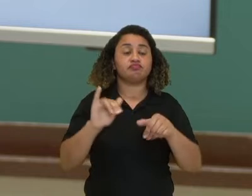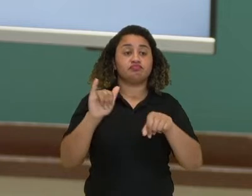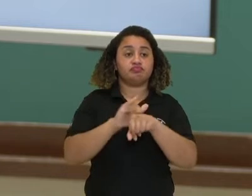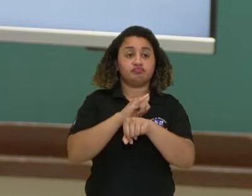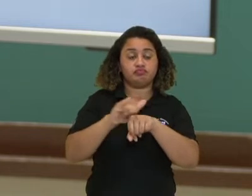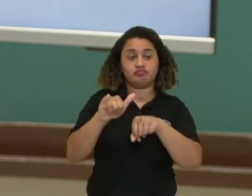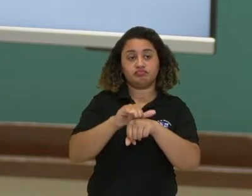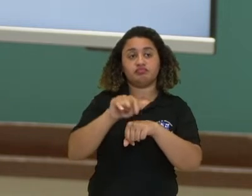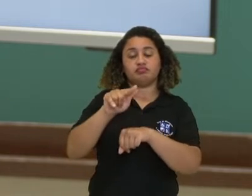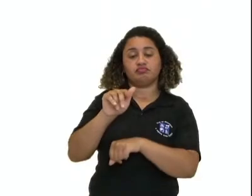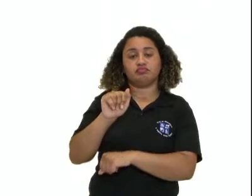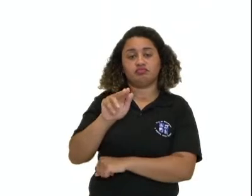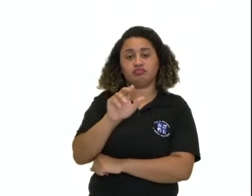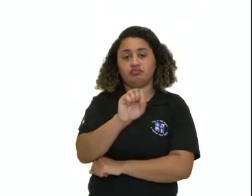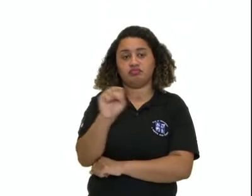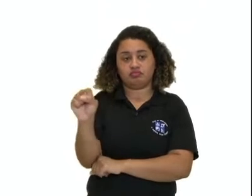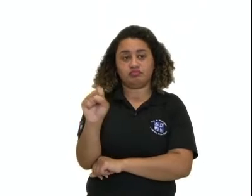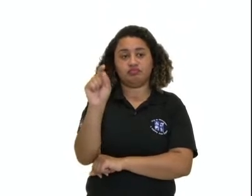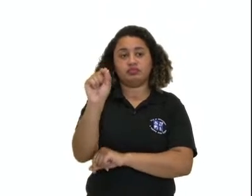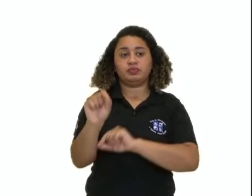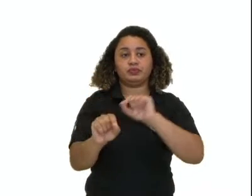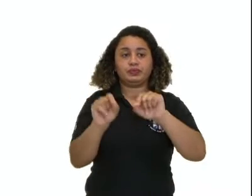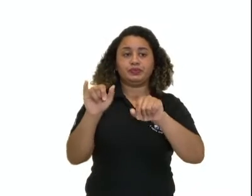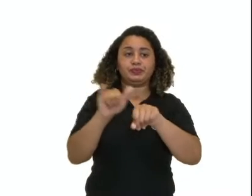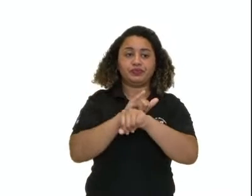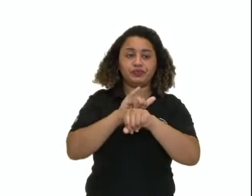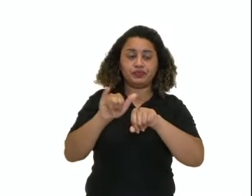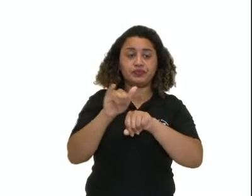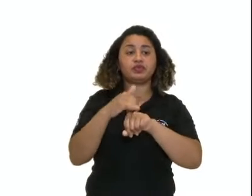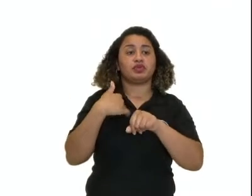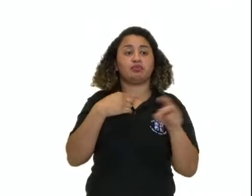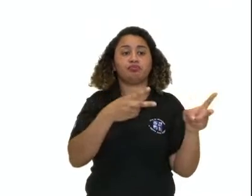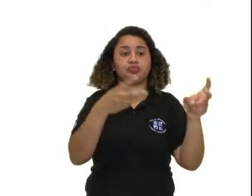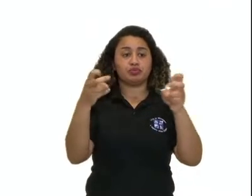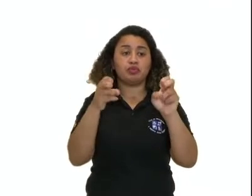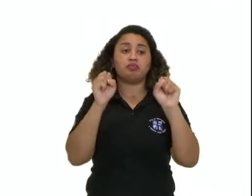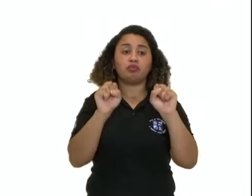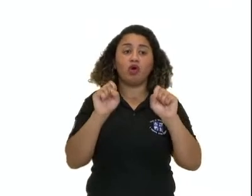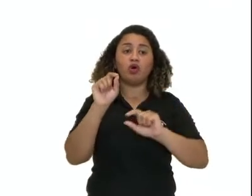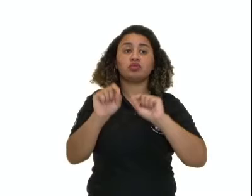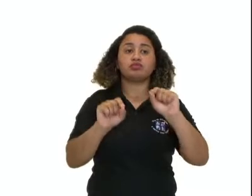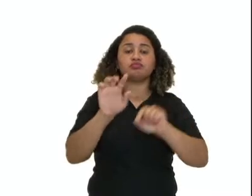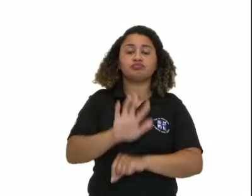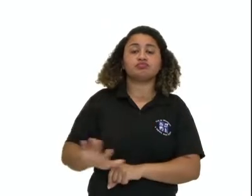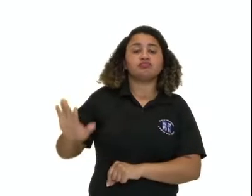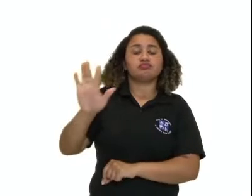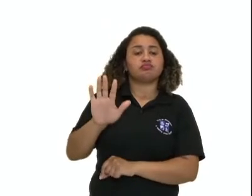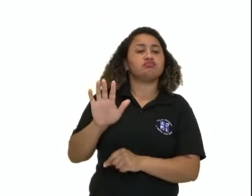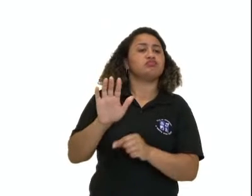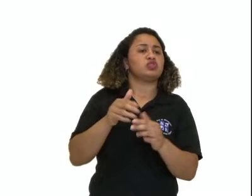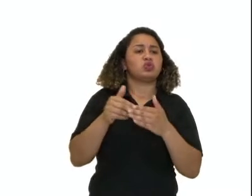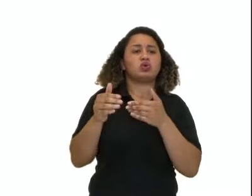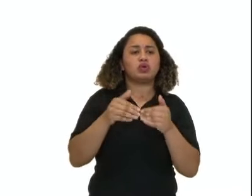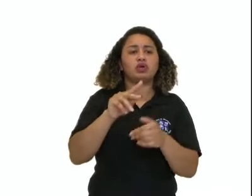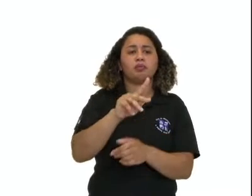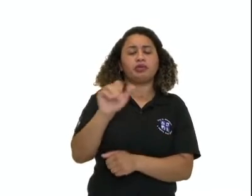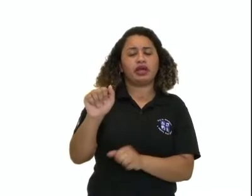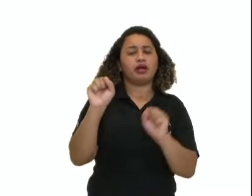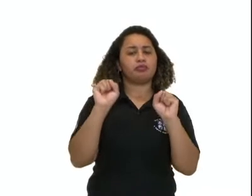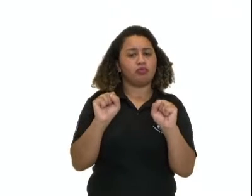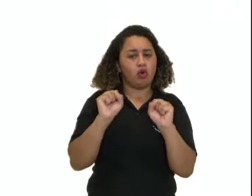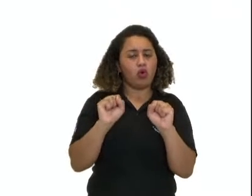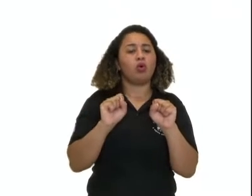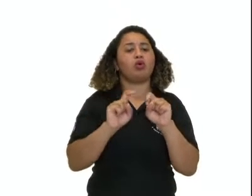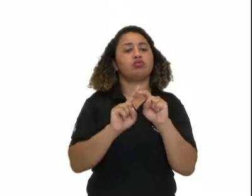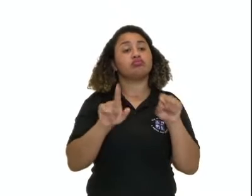Gauss. Essa técnica, observada por Gauss, pode ser generalizada para qualquer PA. E com